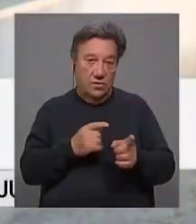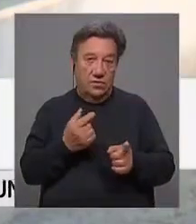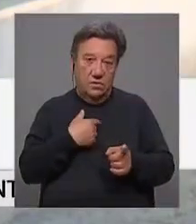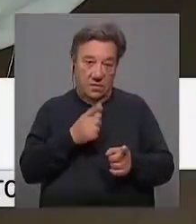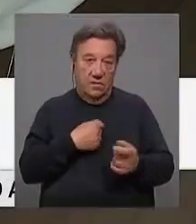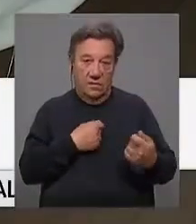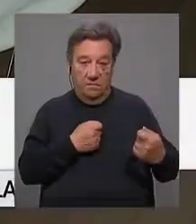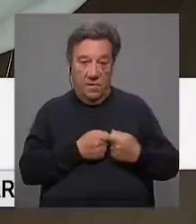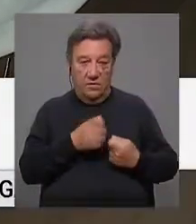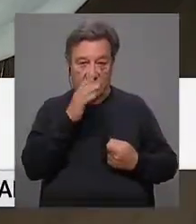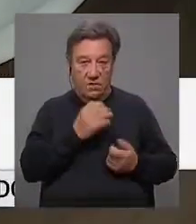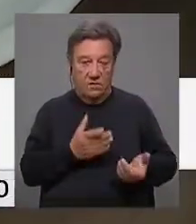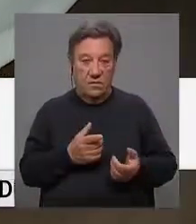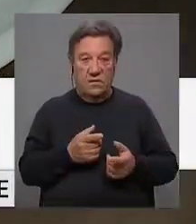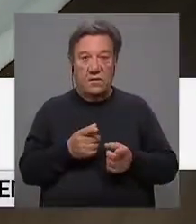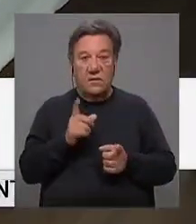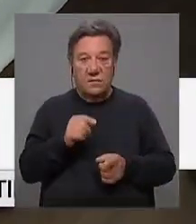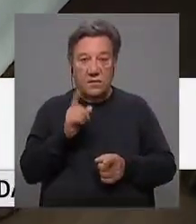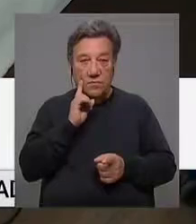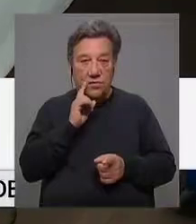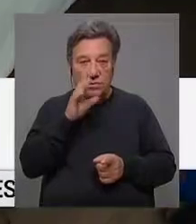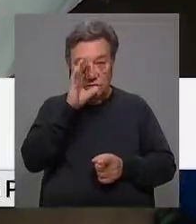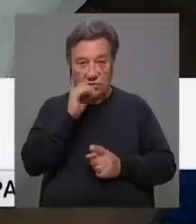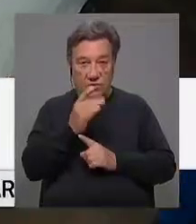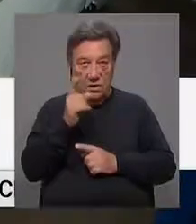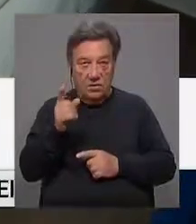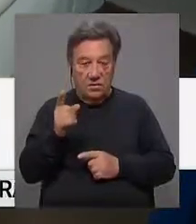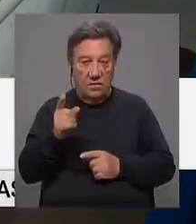pagos pelo Estado. E também é importante que o Estado